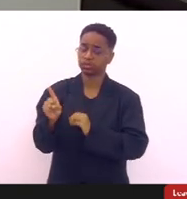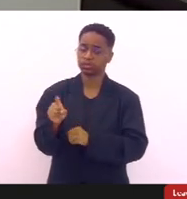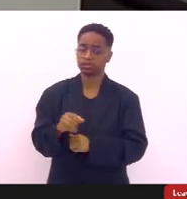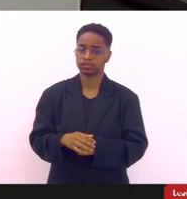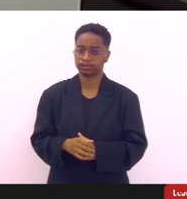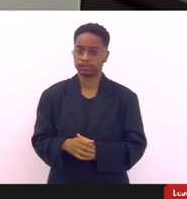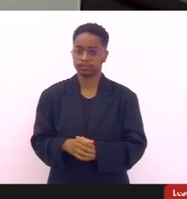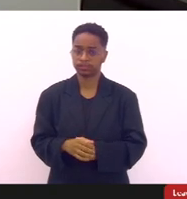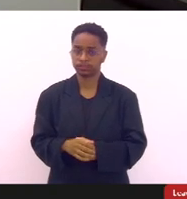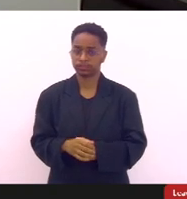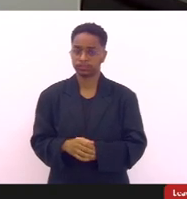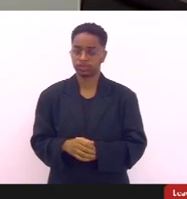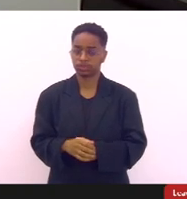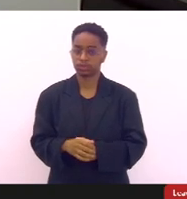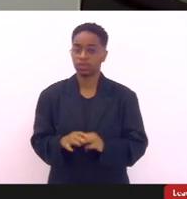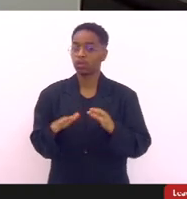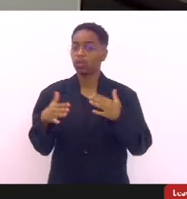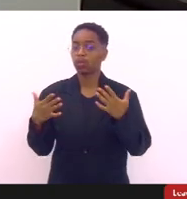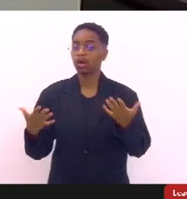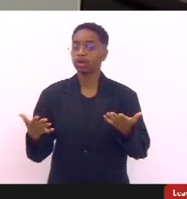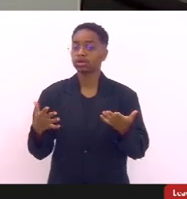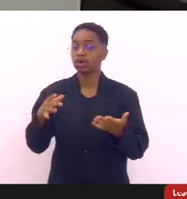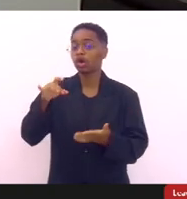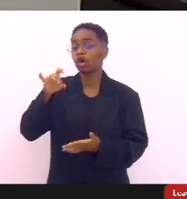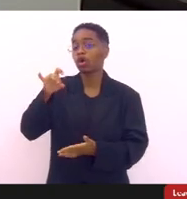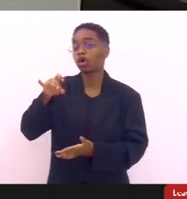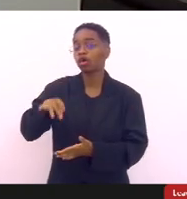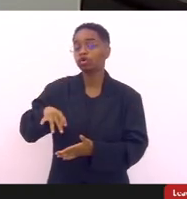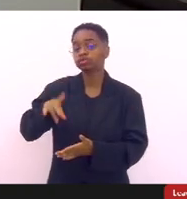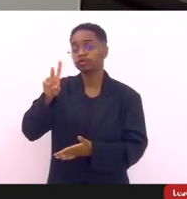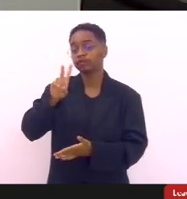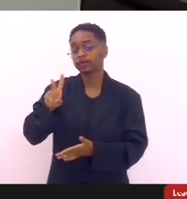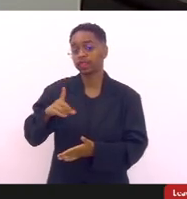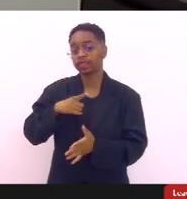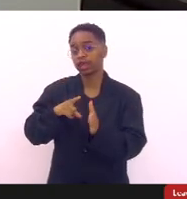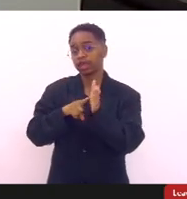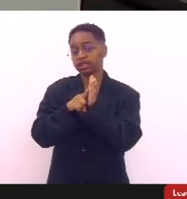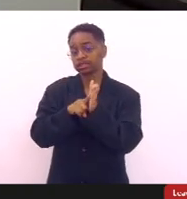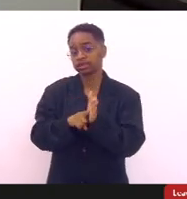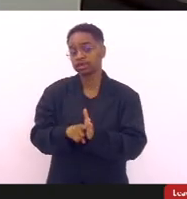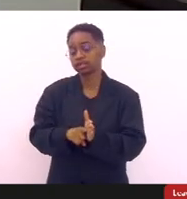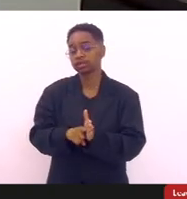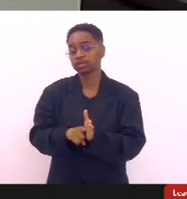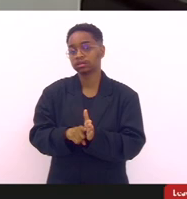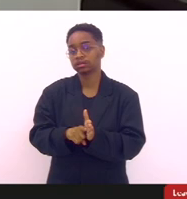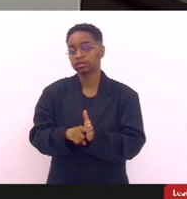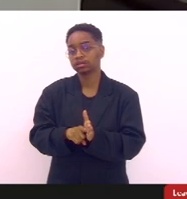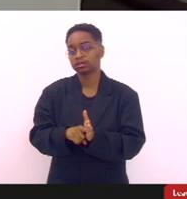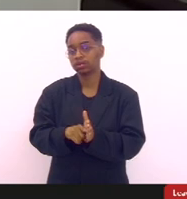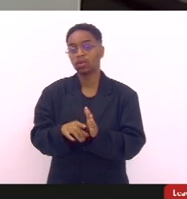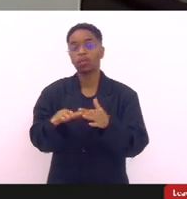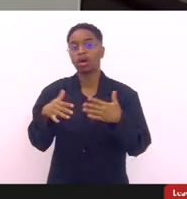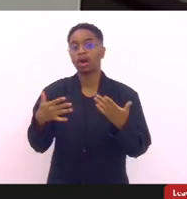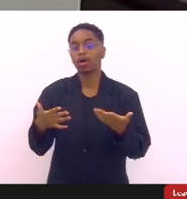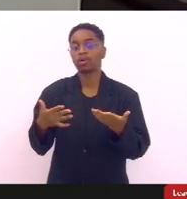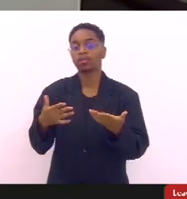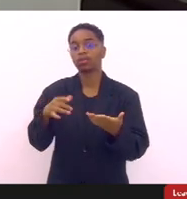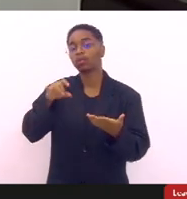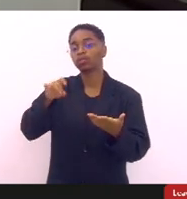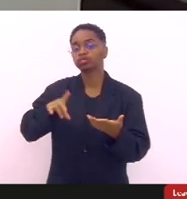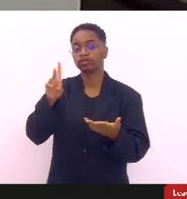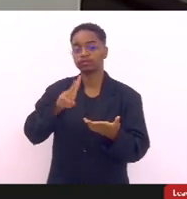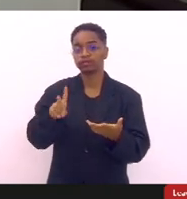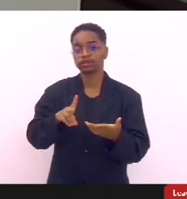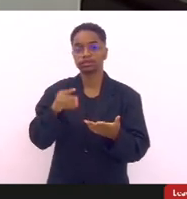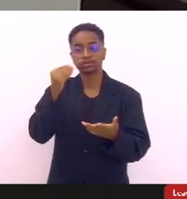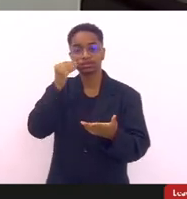foi o último exame realizado na busca, quando foi a última busca de pessoas